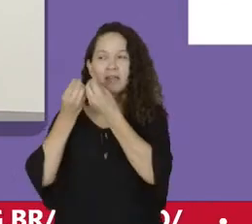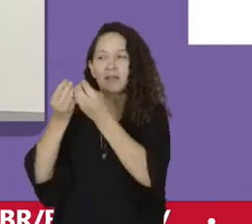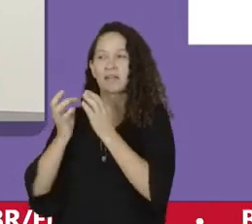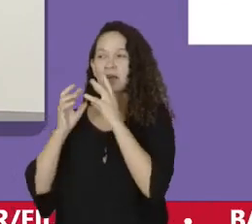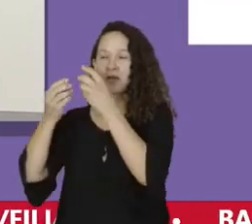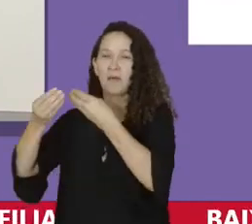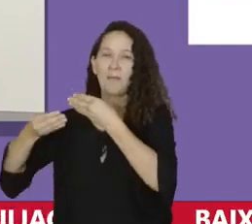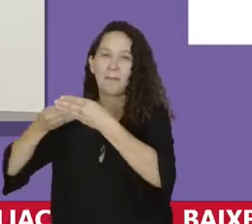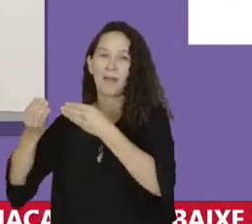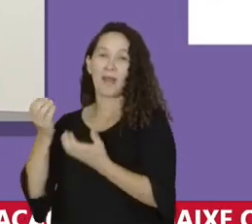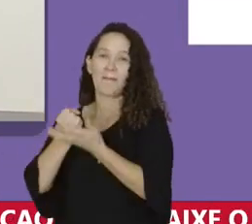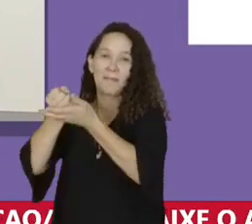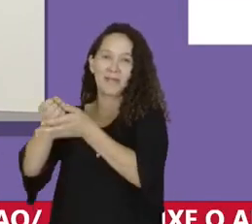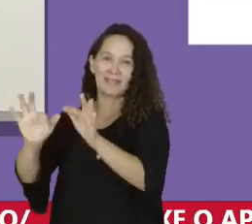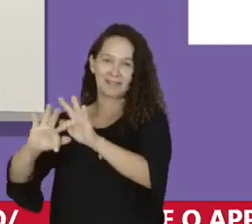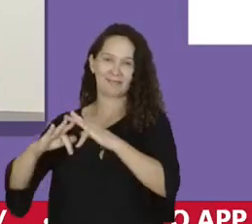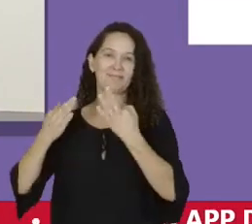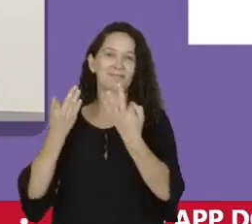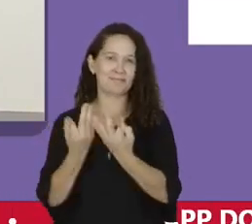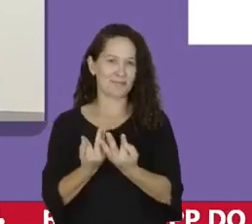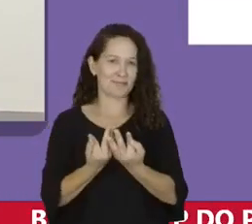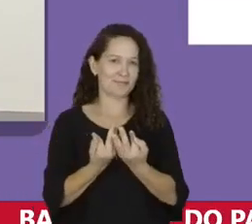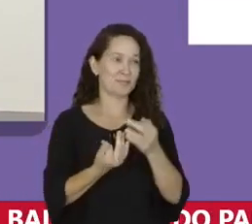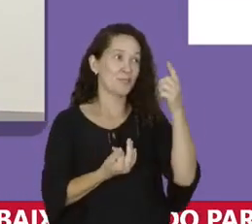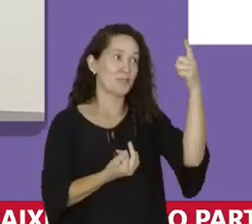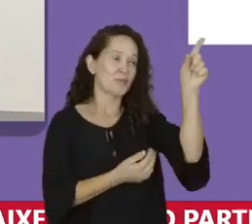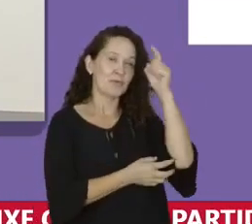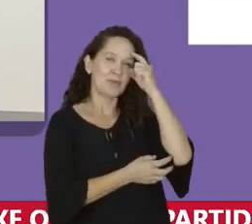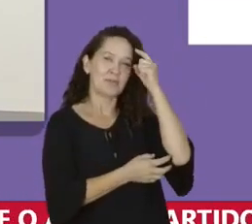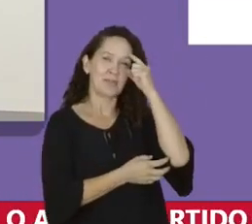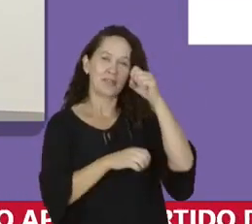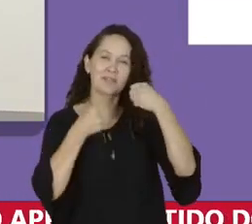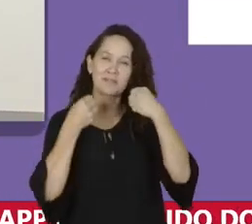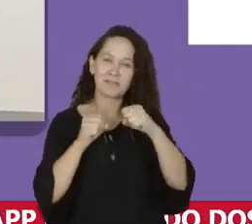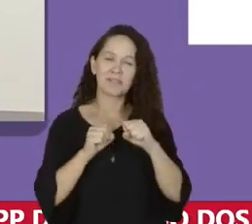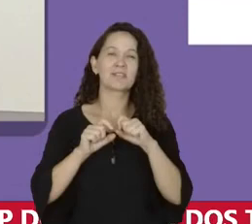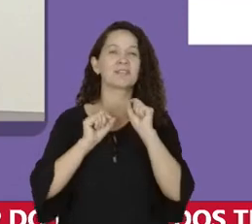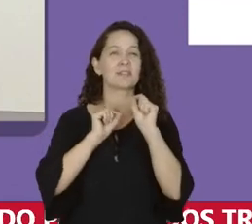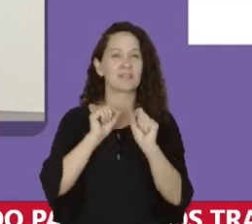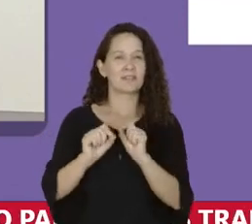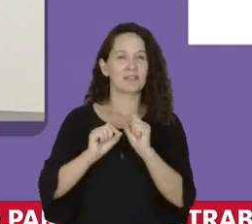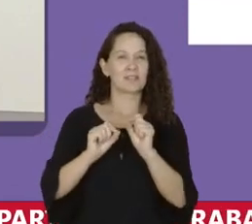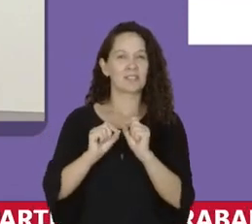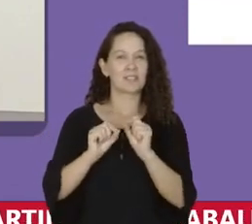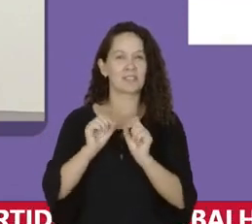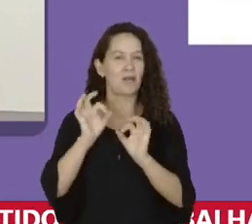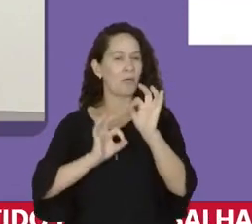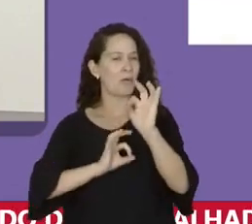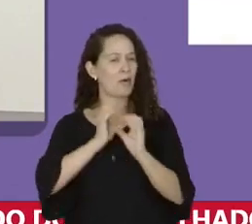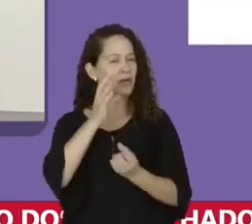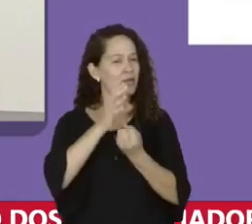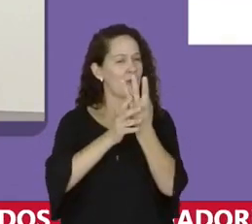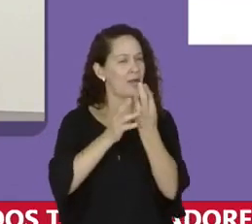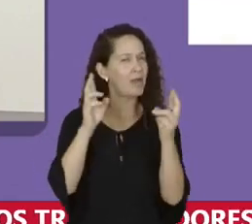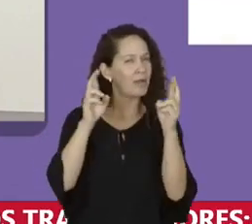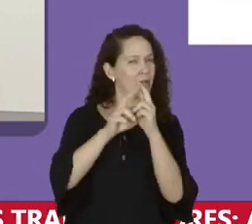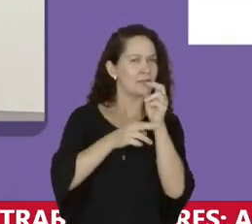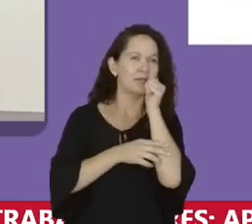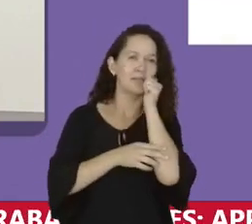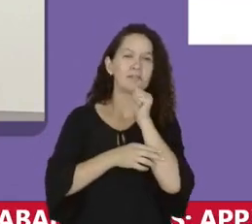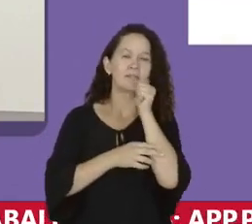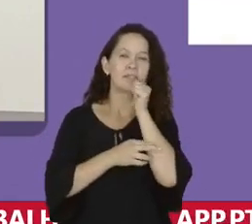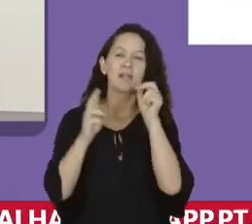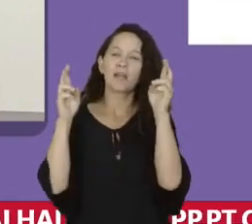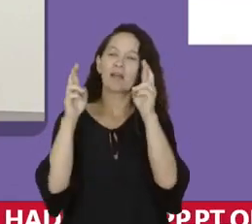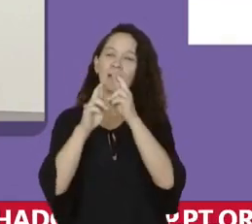para o mercado apoiada na família. A outra tese que necessita desse construto em relação às mulheres